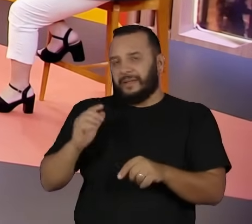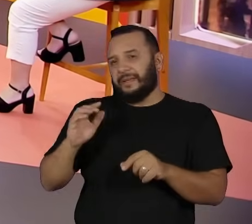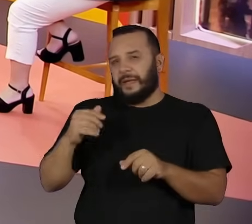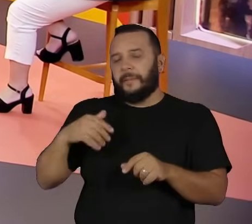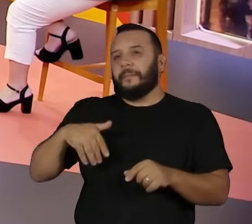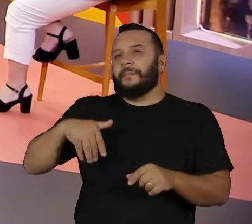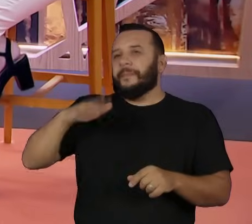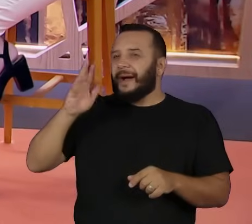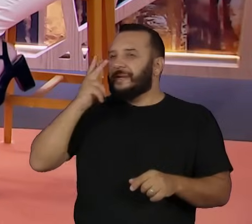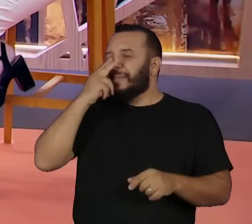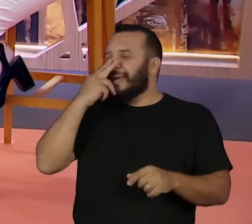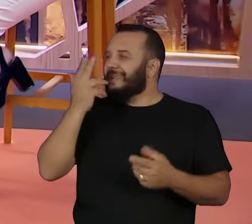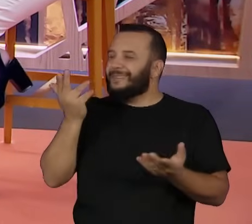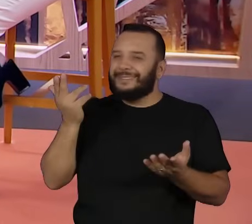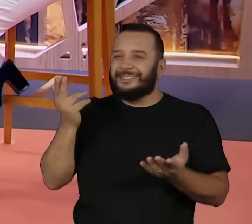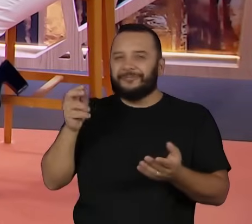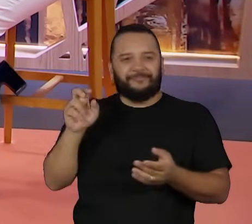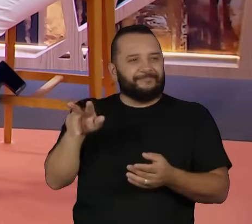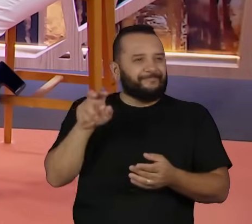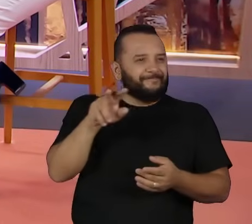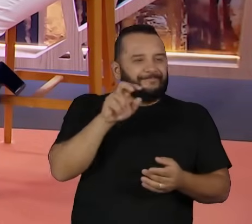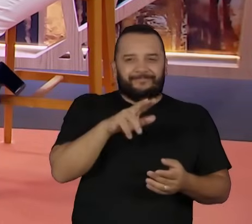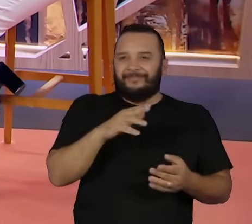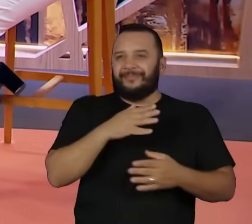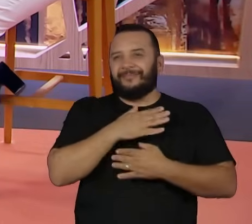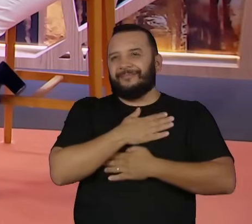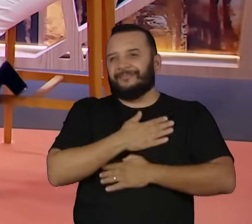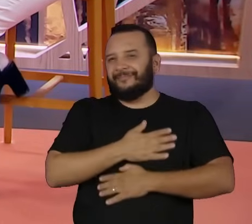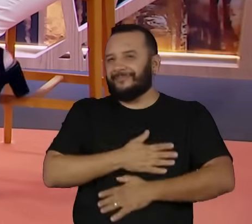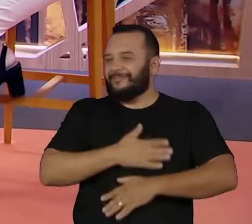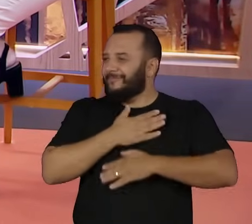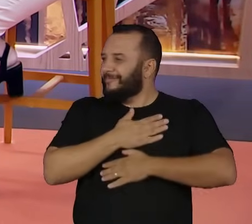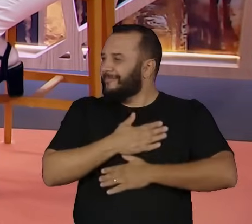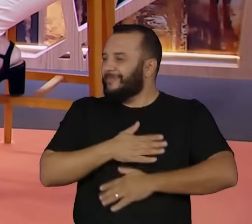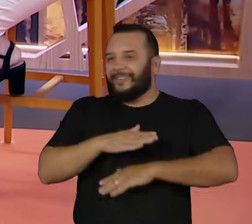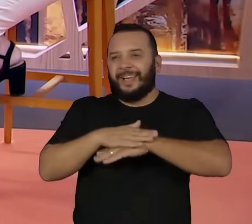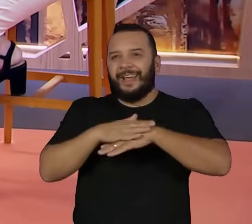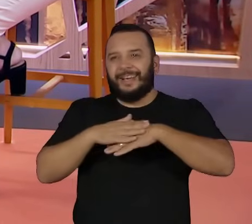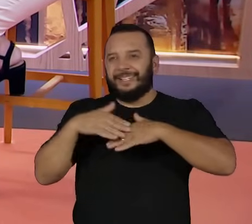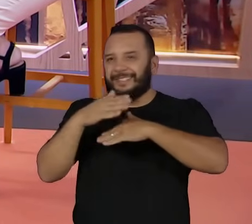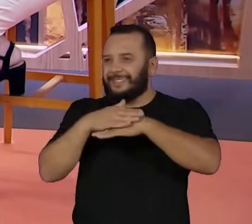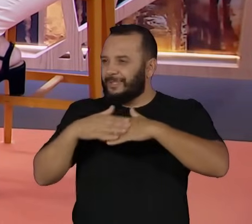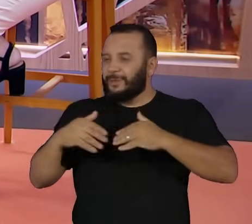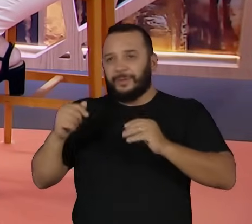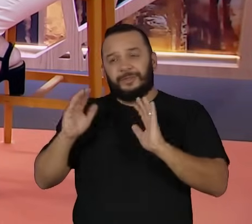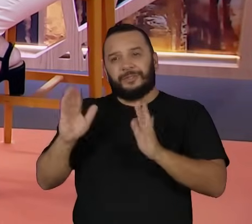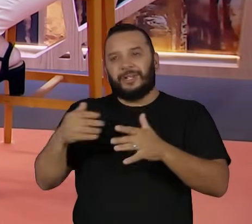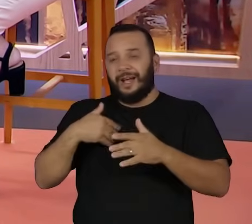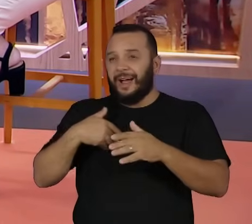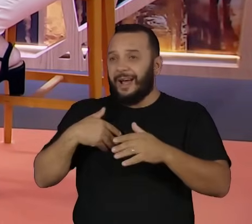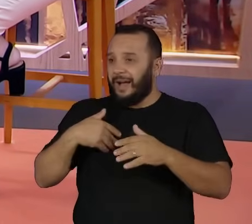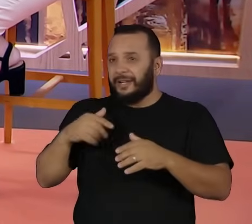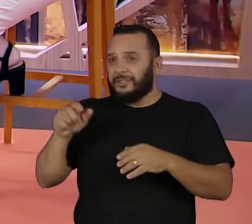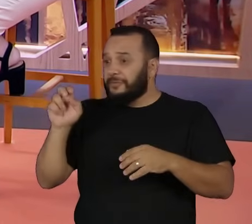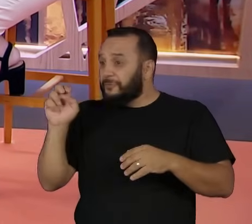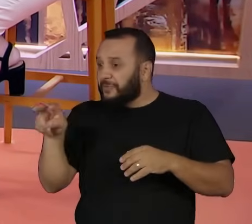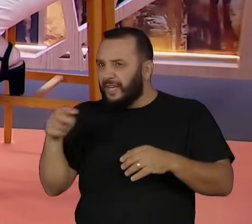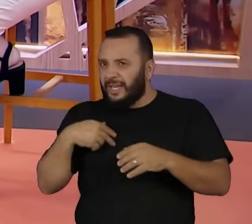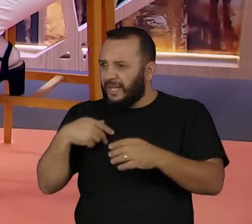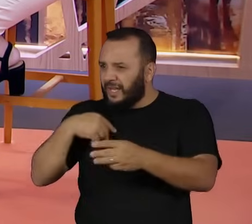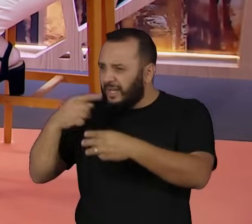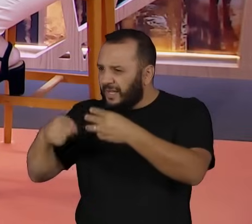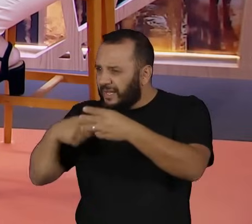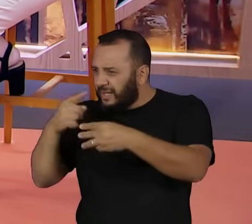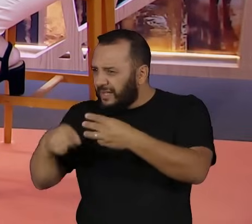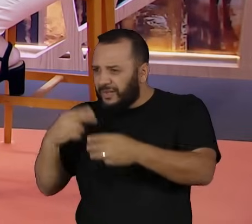mais carinho, né, com muito mais efetividade para outras iniciativas, para outras alternativas, aquele lixo que não pode ser